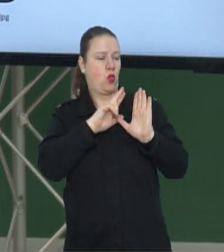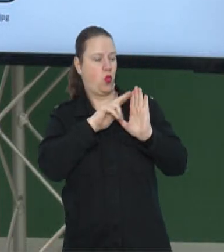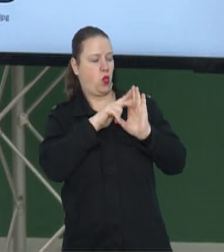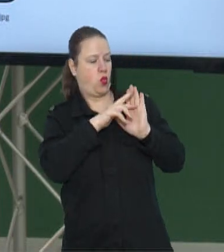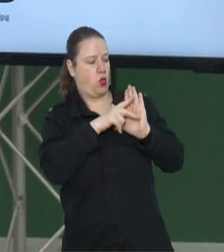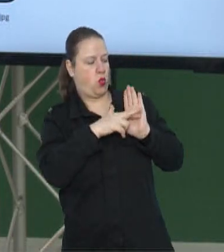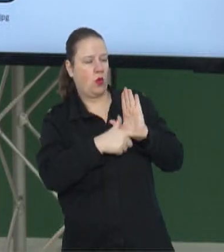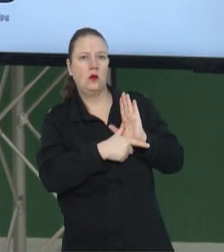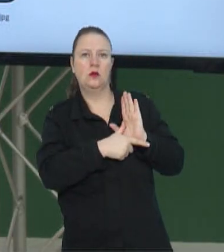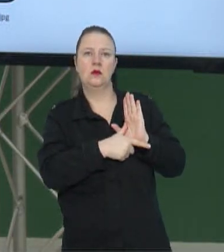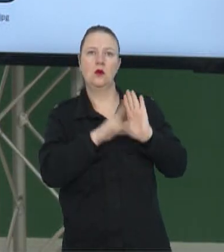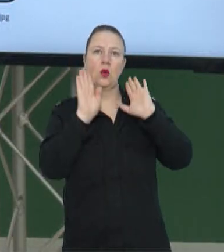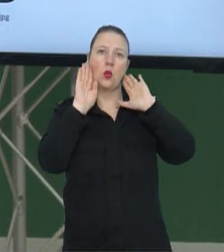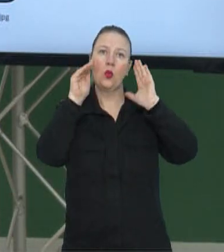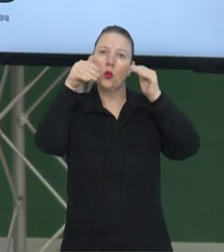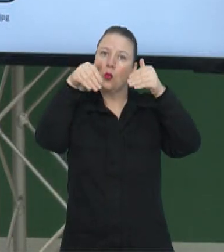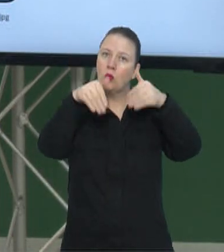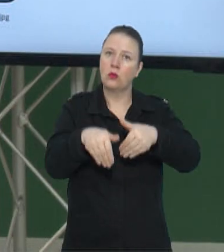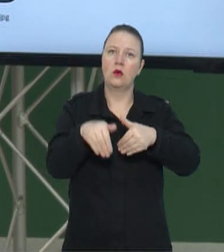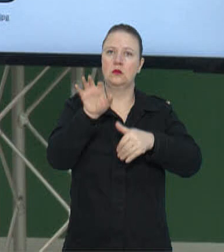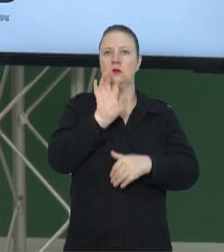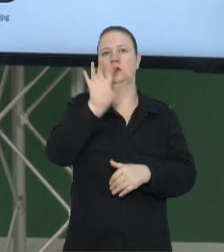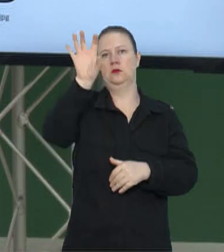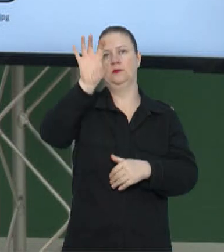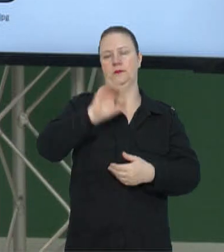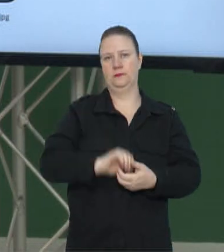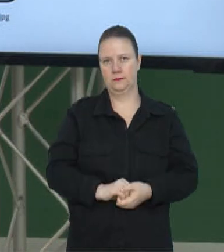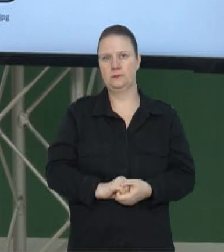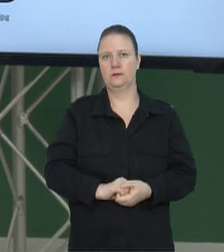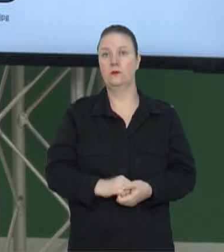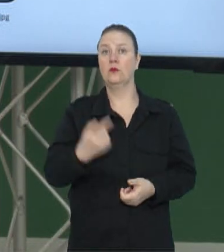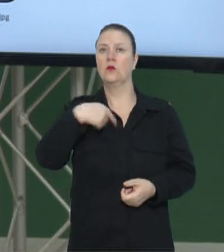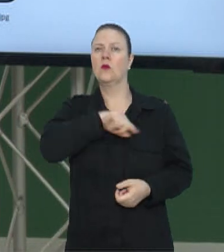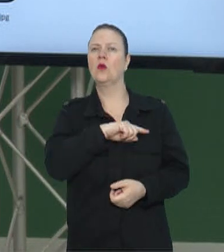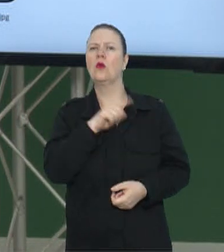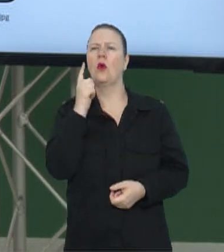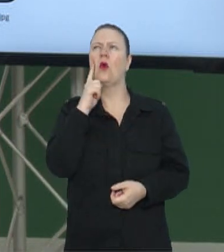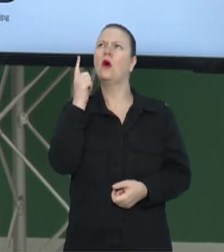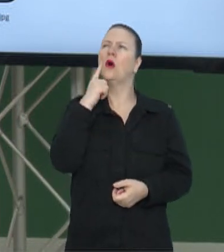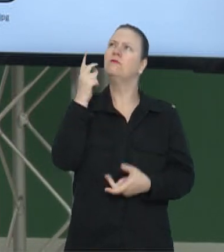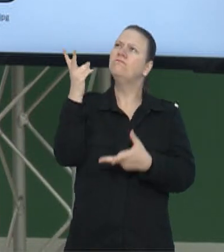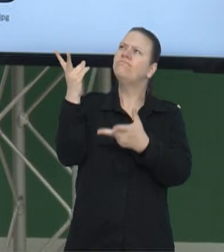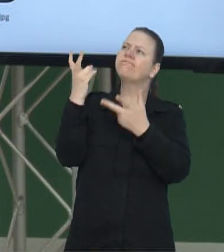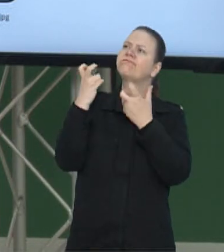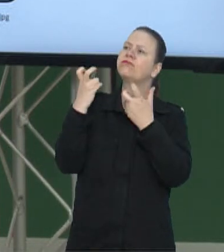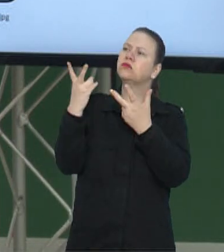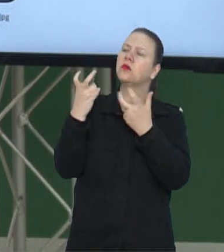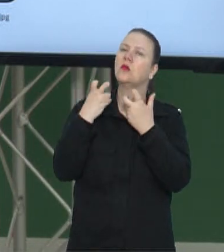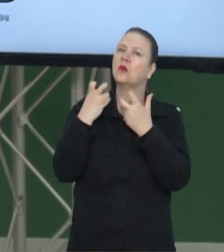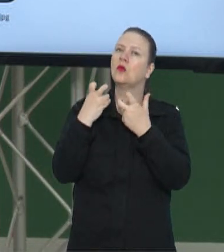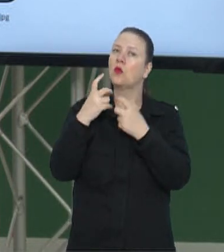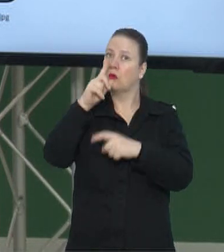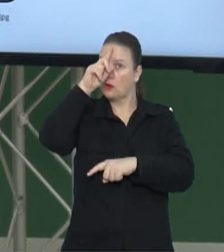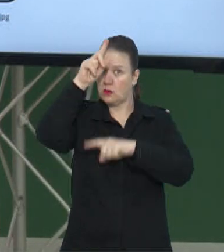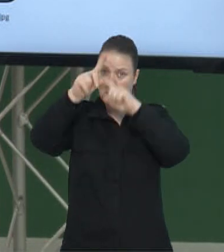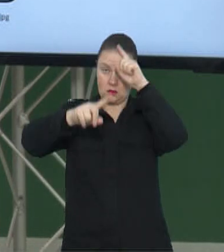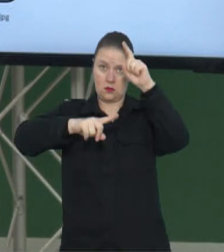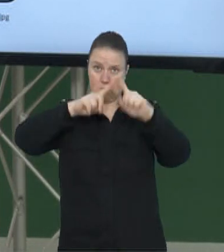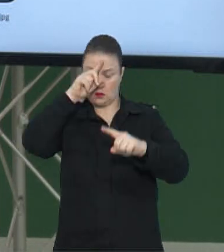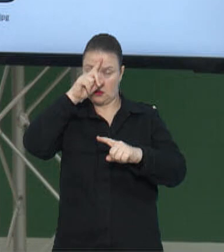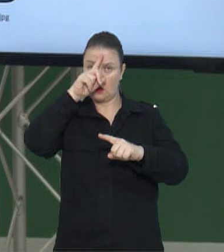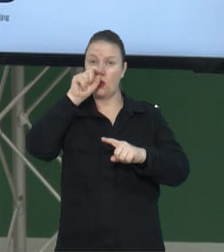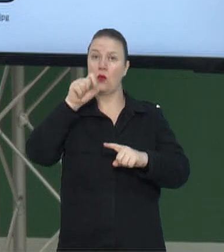ali que é específica da região Sudeste. Para a gente ir construindo essa ideia de que o Brasil é um